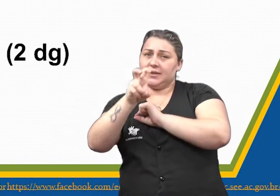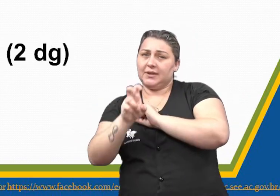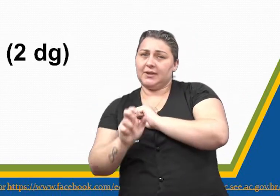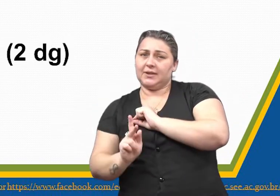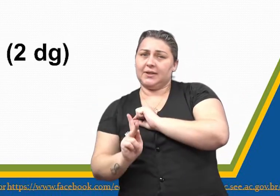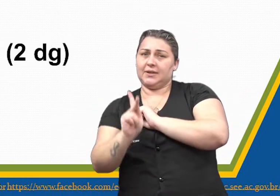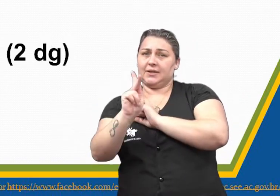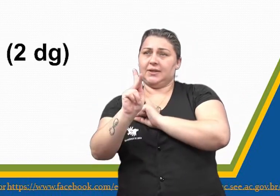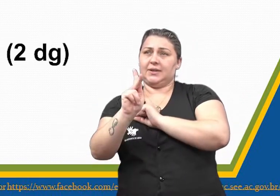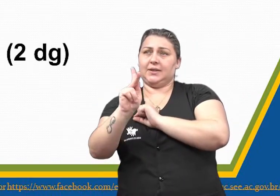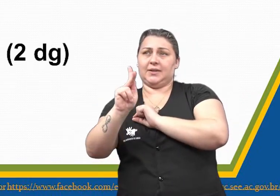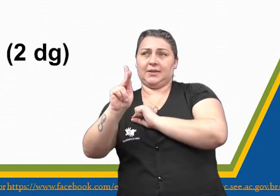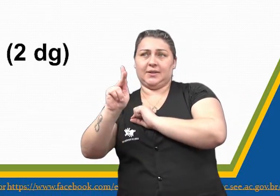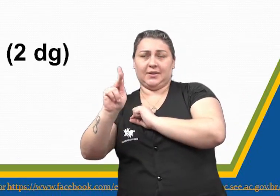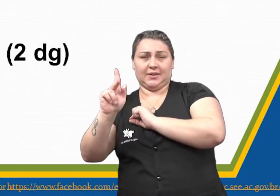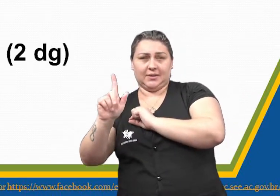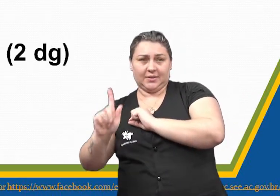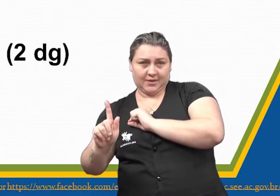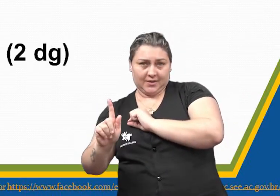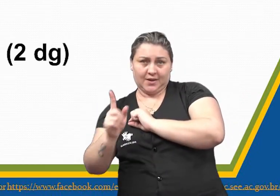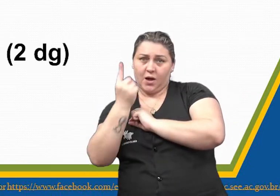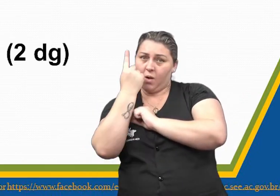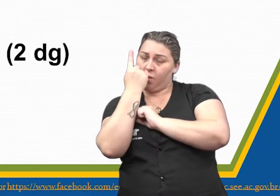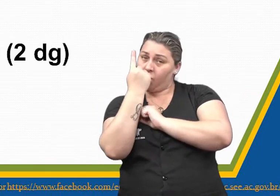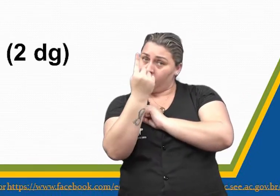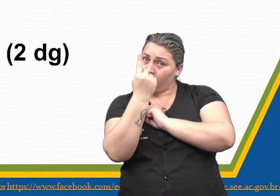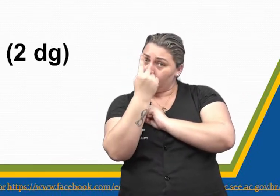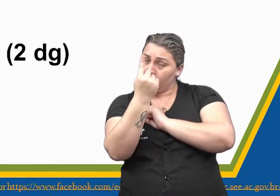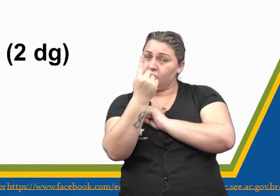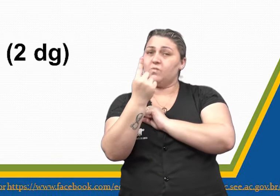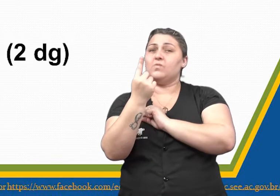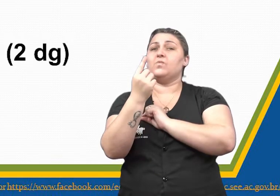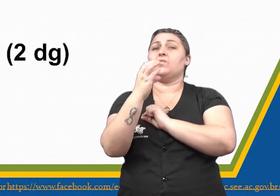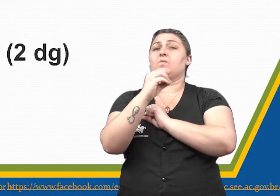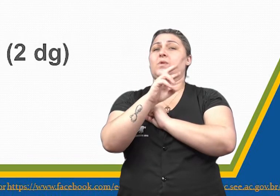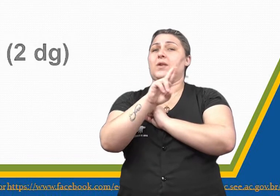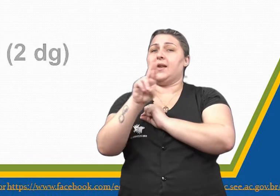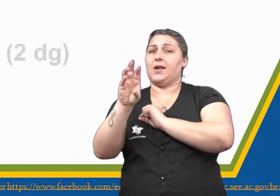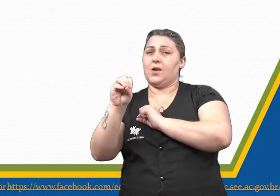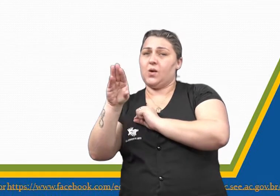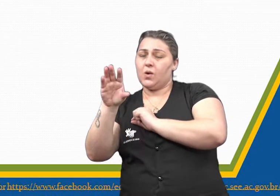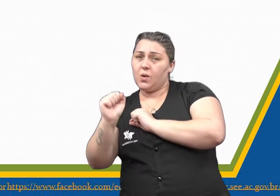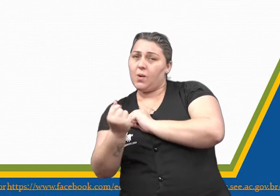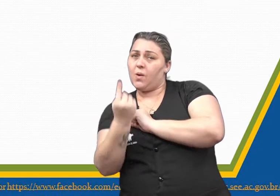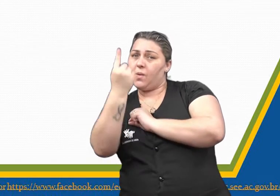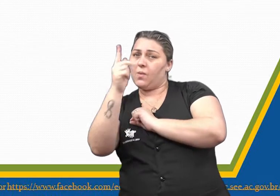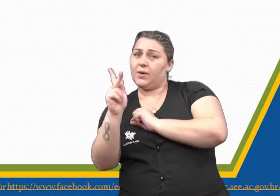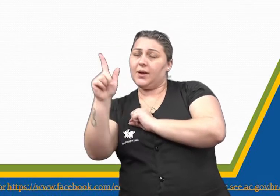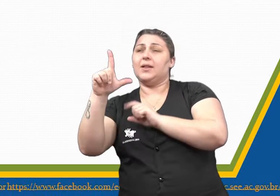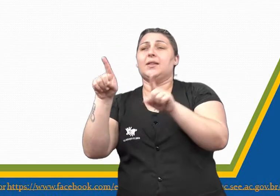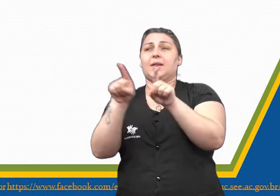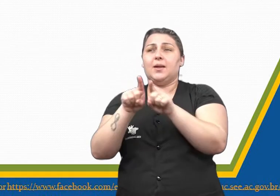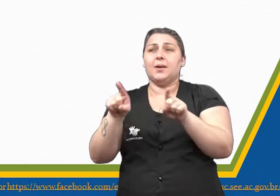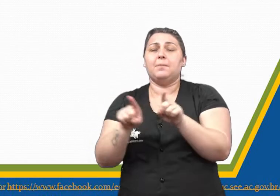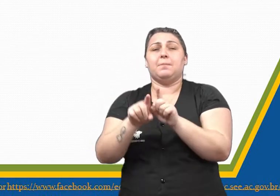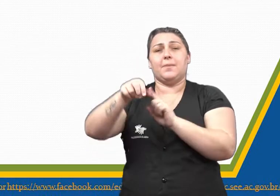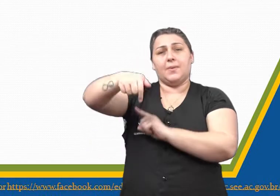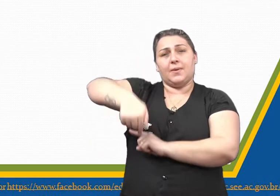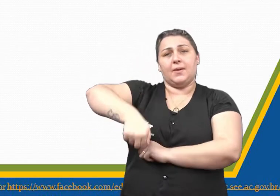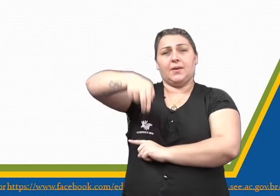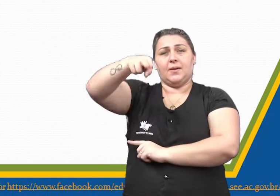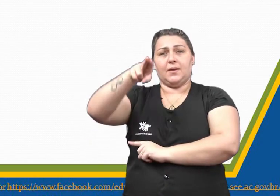quilos, né? Uma arroba corresponde a 15 quilos. Nós temos também o quilates, que